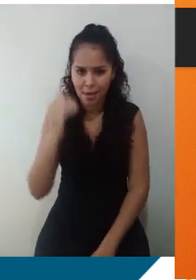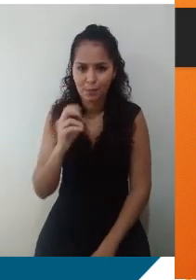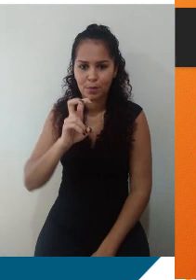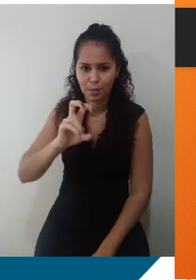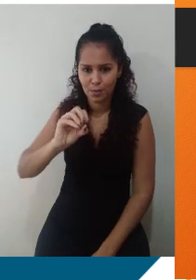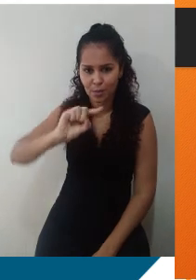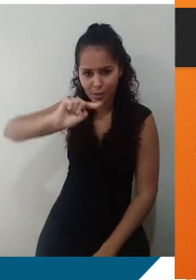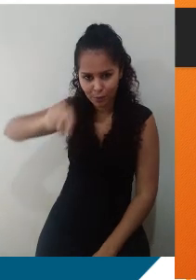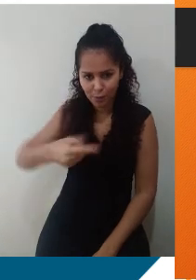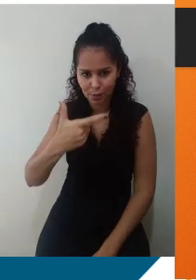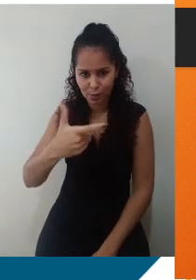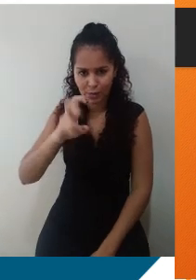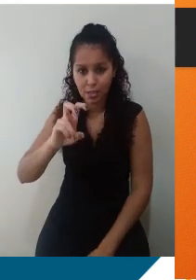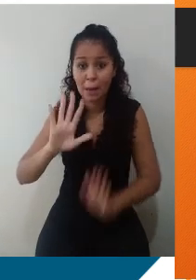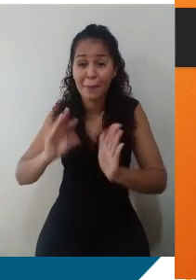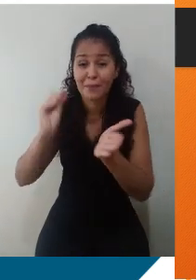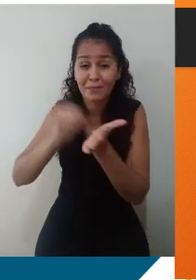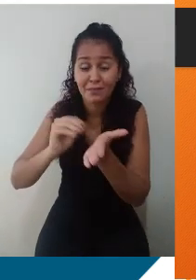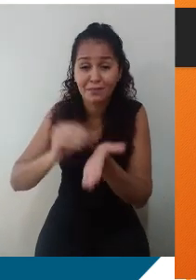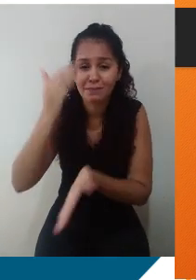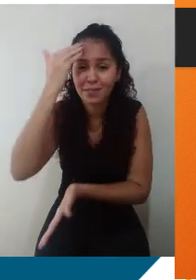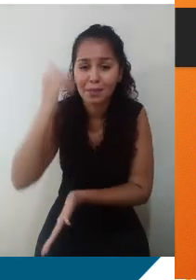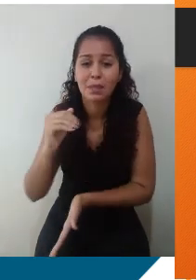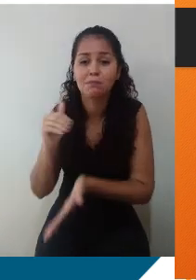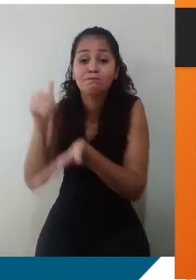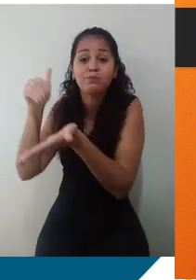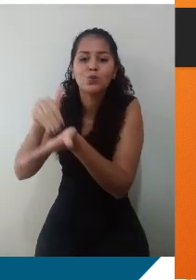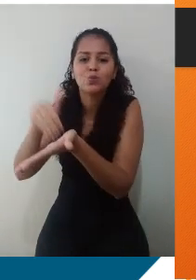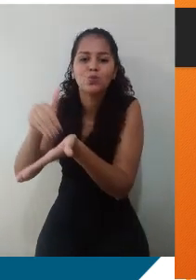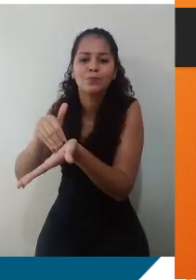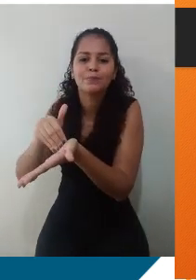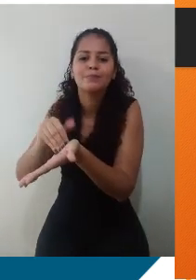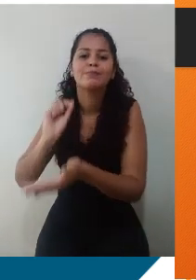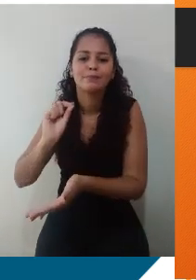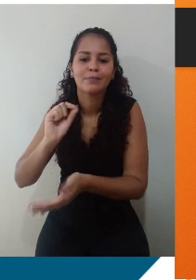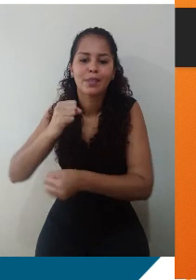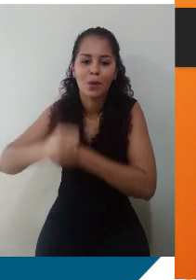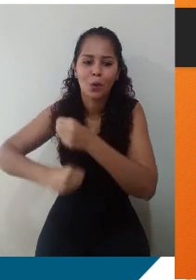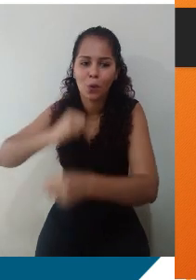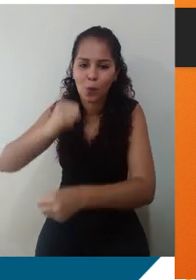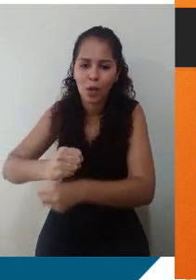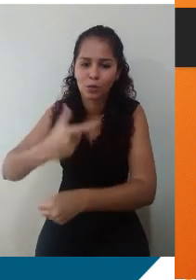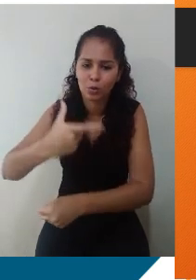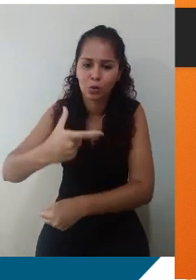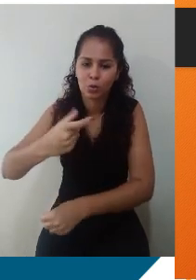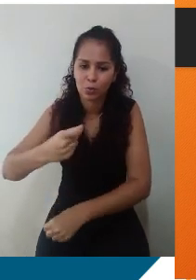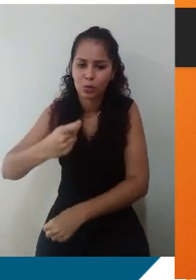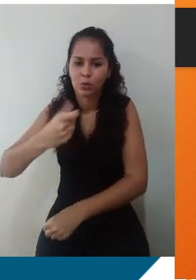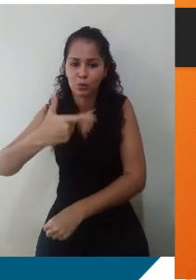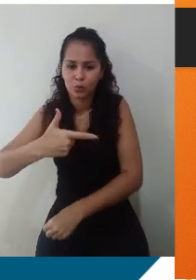o 50,25. Mas falta ainda saber o último valor, aquele que corresponde ao ano de